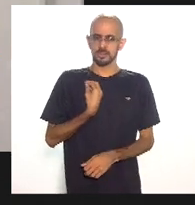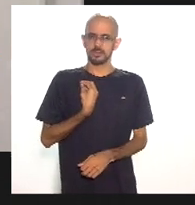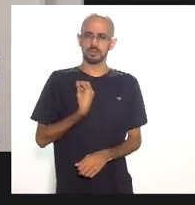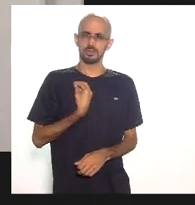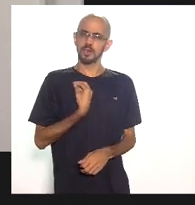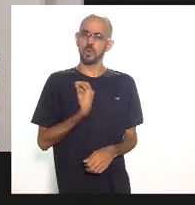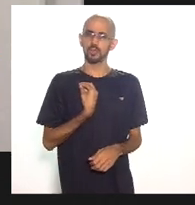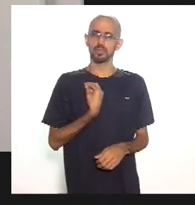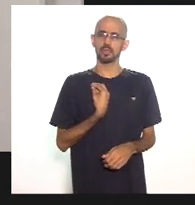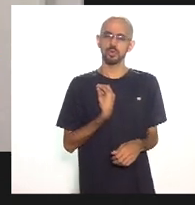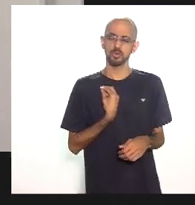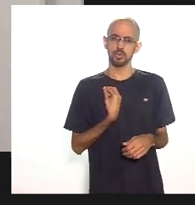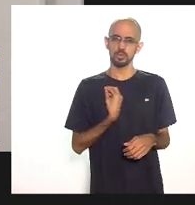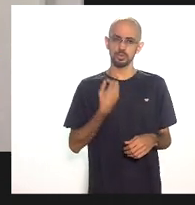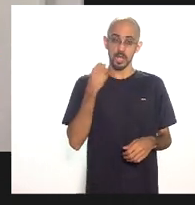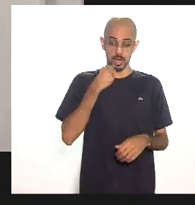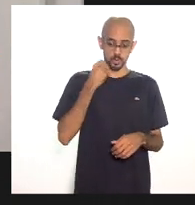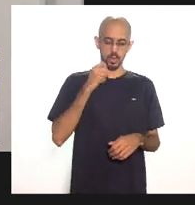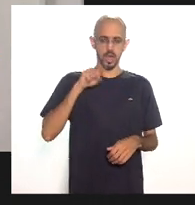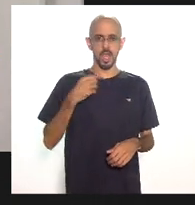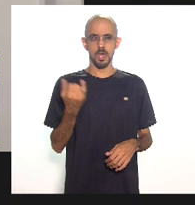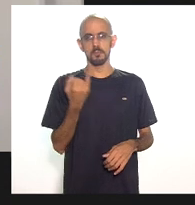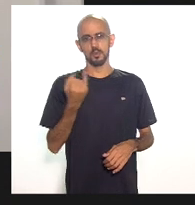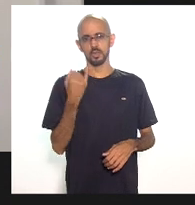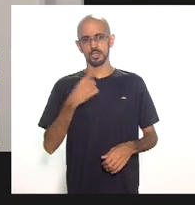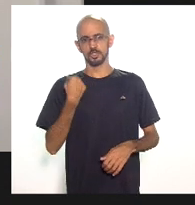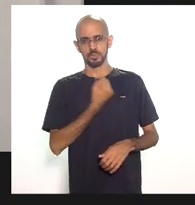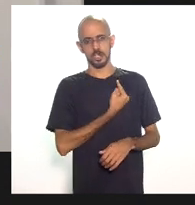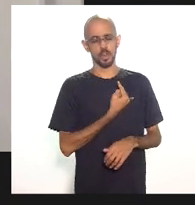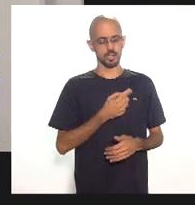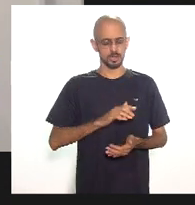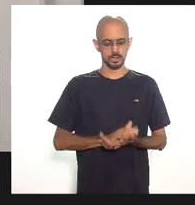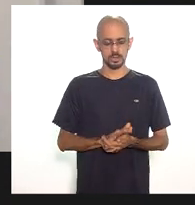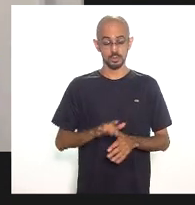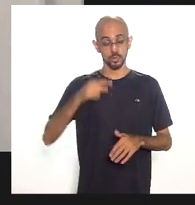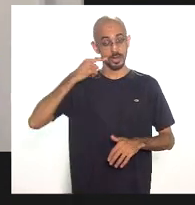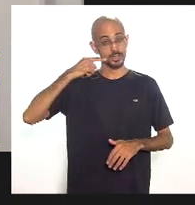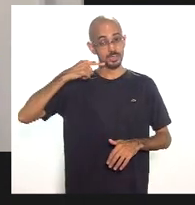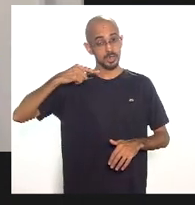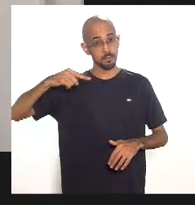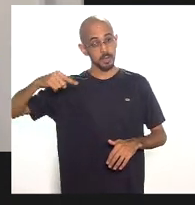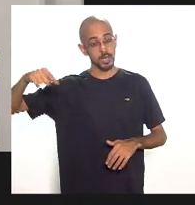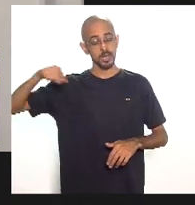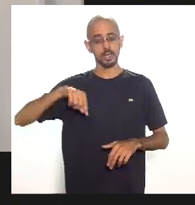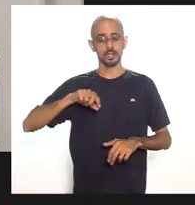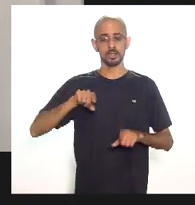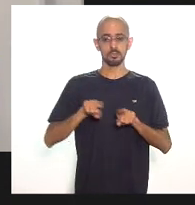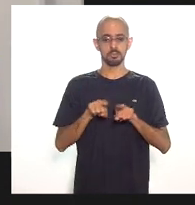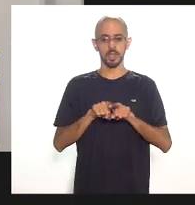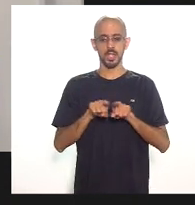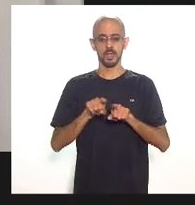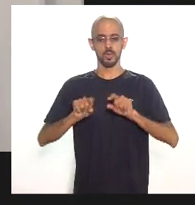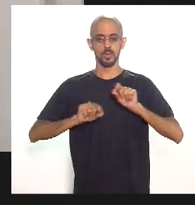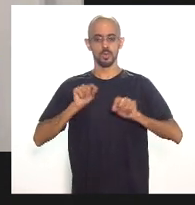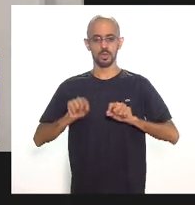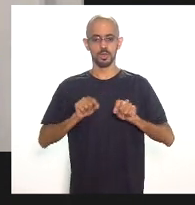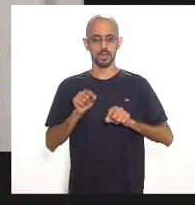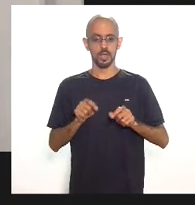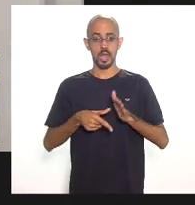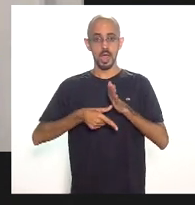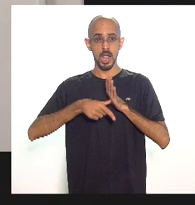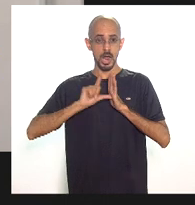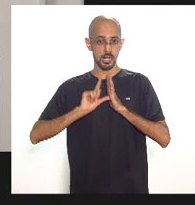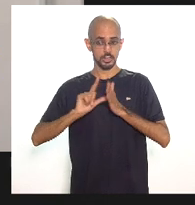profícua para todos nós. E durante a semana, inclusive, agora antes da gente